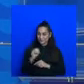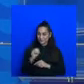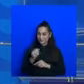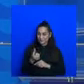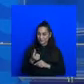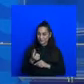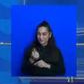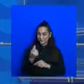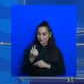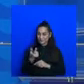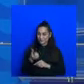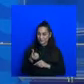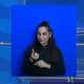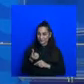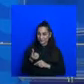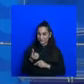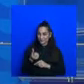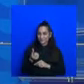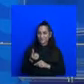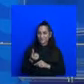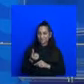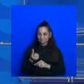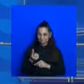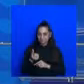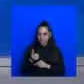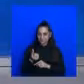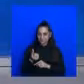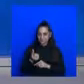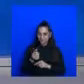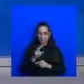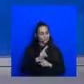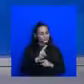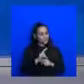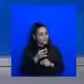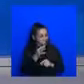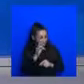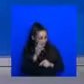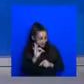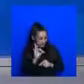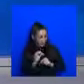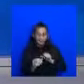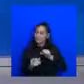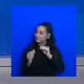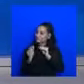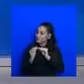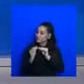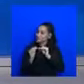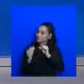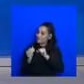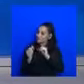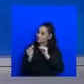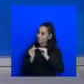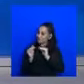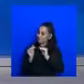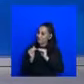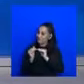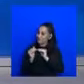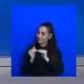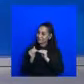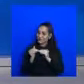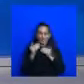48, 06 e 16. Confirmam, auditoras? Sim, confirmo. Sim,